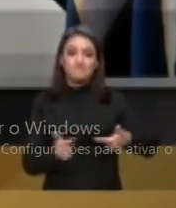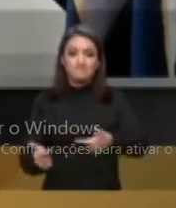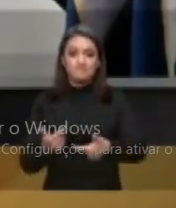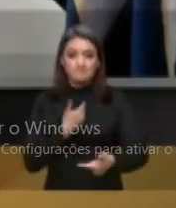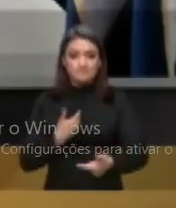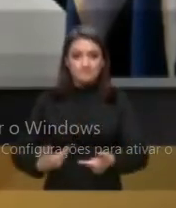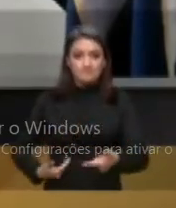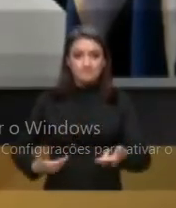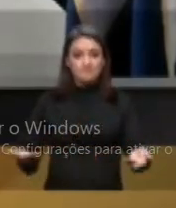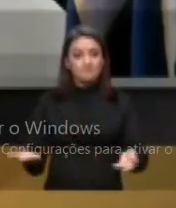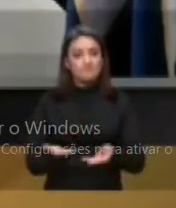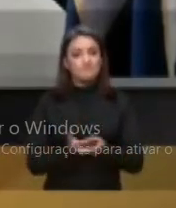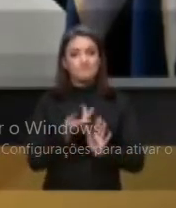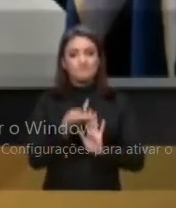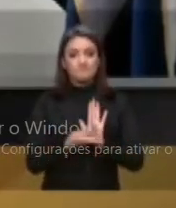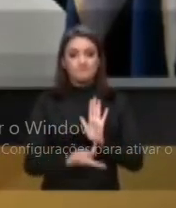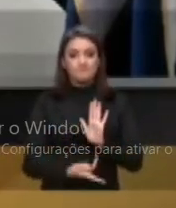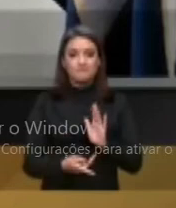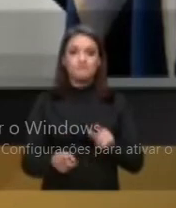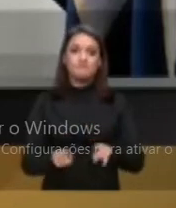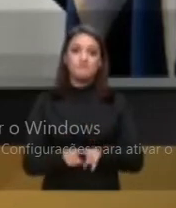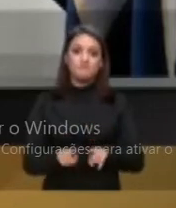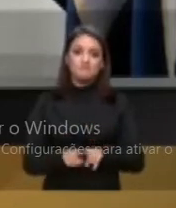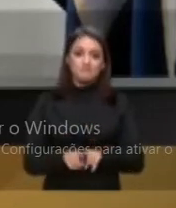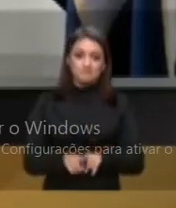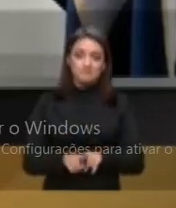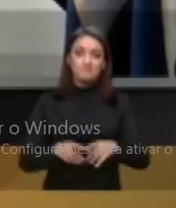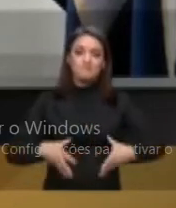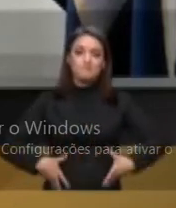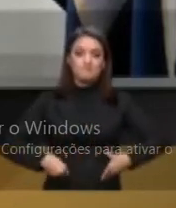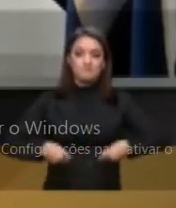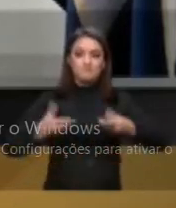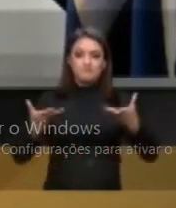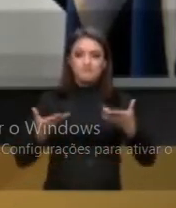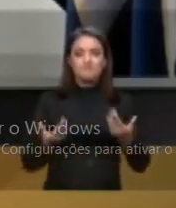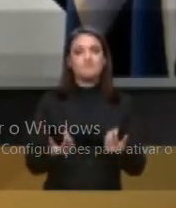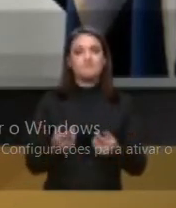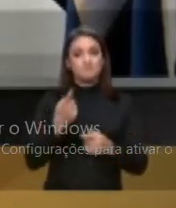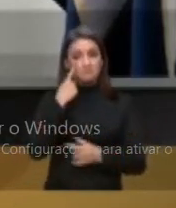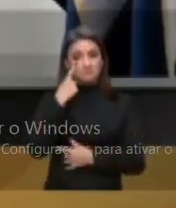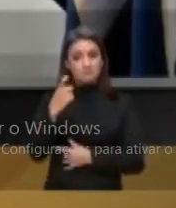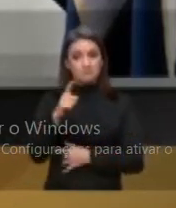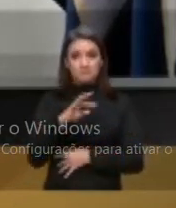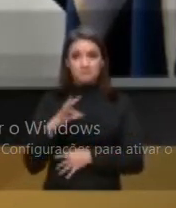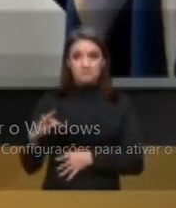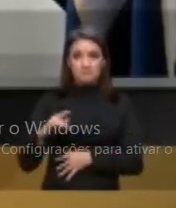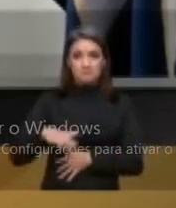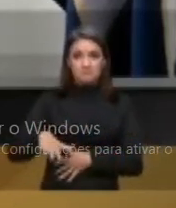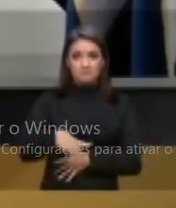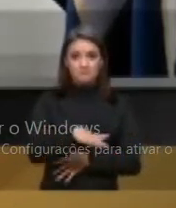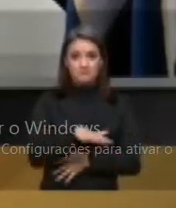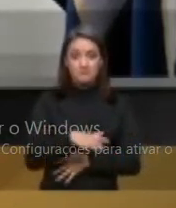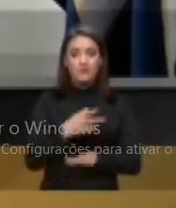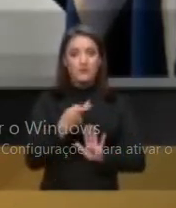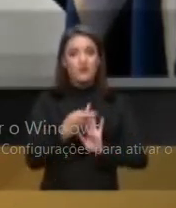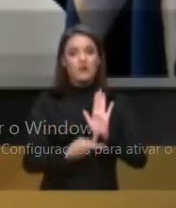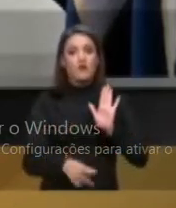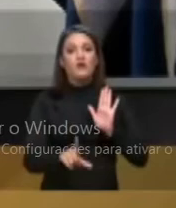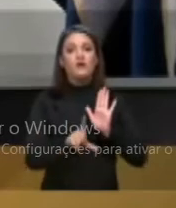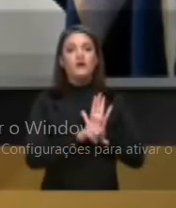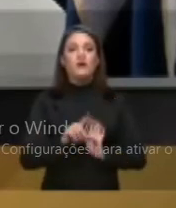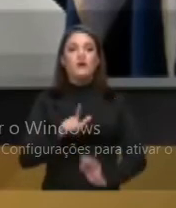de realização de políticas públicas e ações de projetos de interesse coletivo, bem como das despesas que interessam a todos.